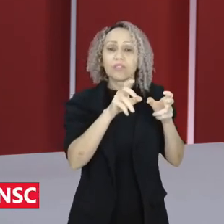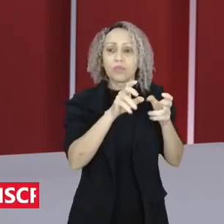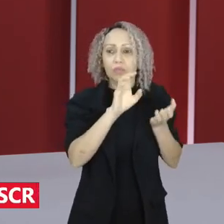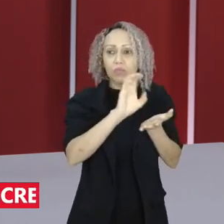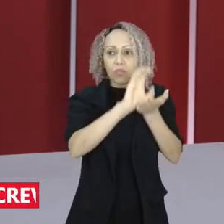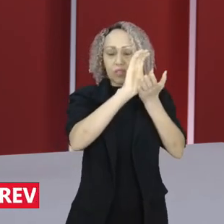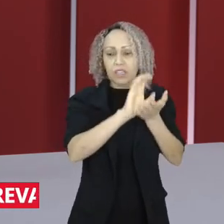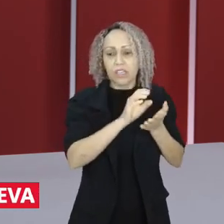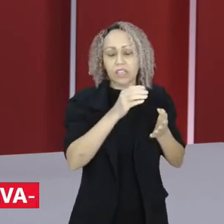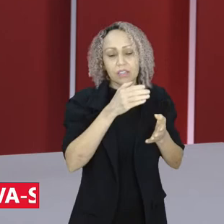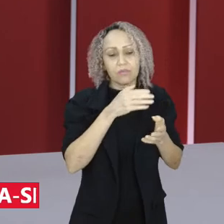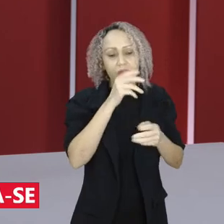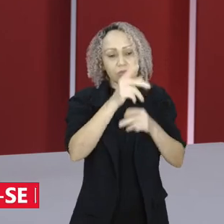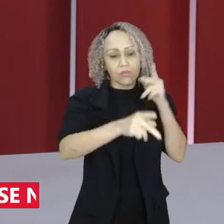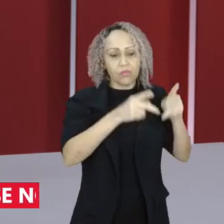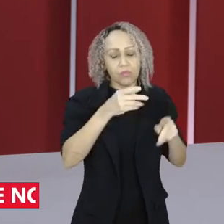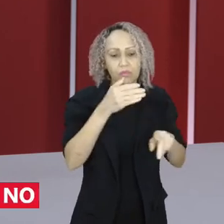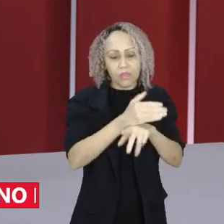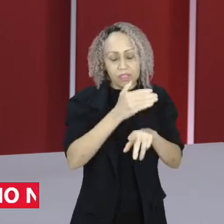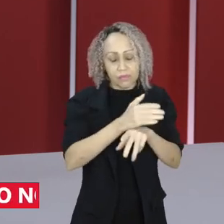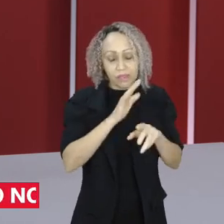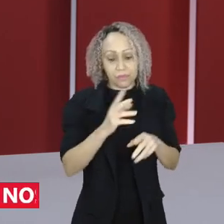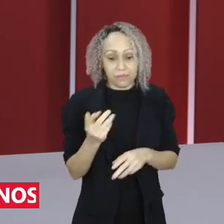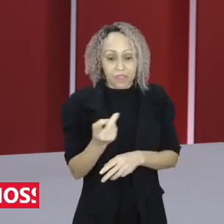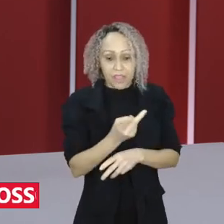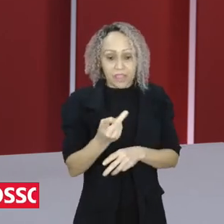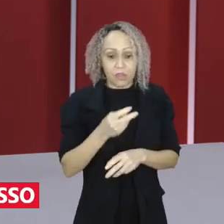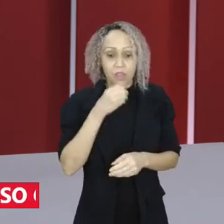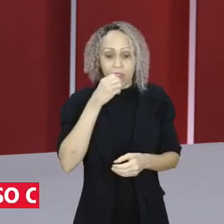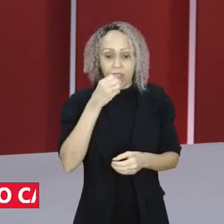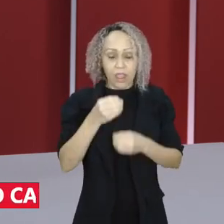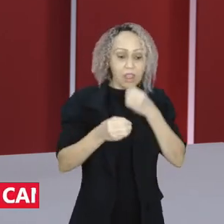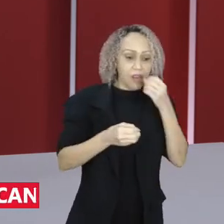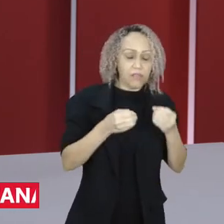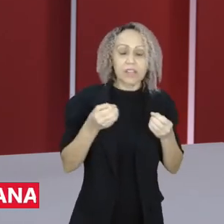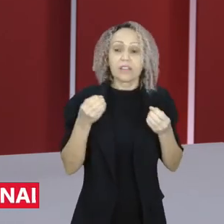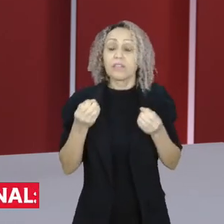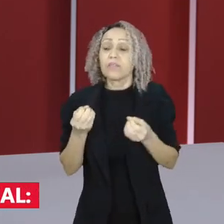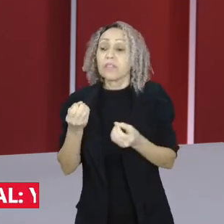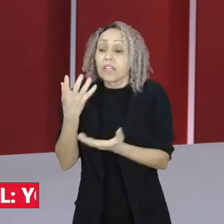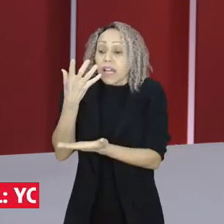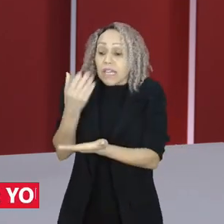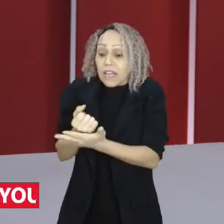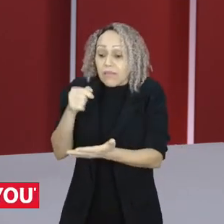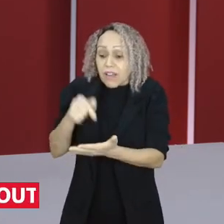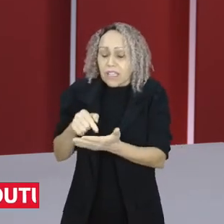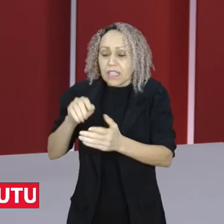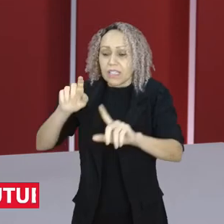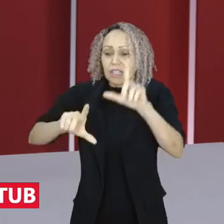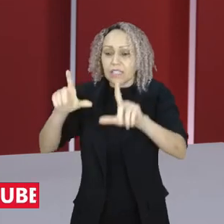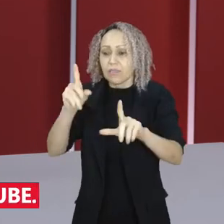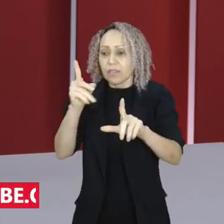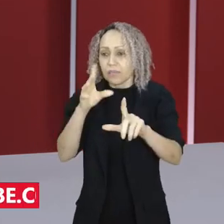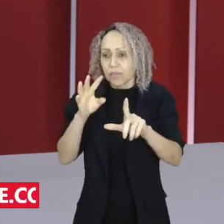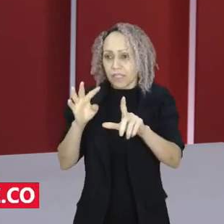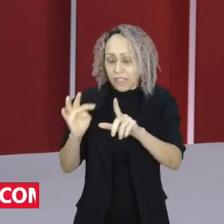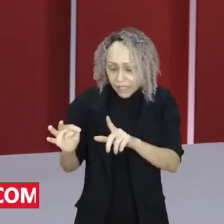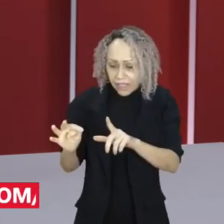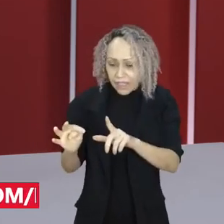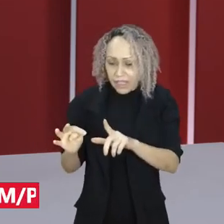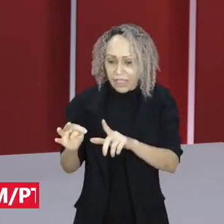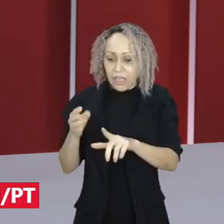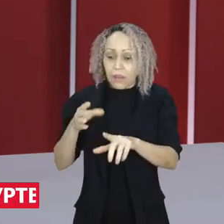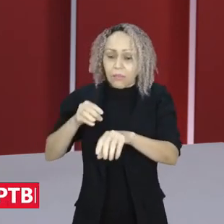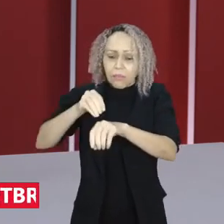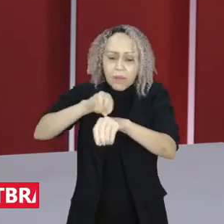gravadas né na nossa querida TV PT E você assiste a hora que você quiser manda para os seus amigos Compartilha aí